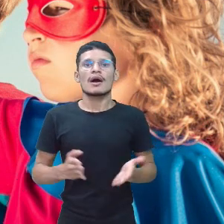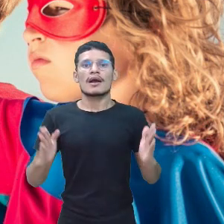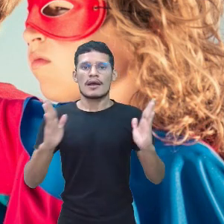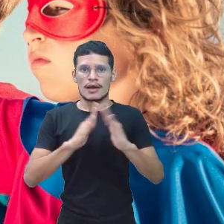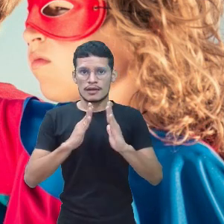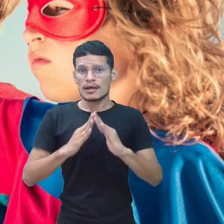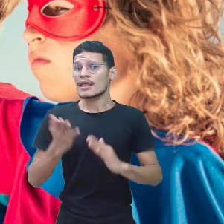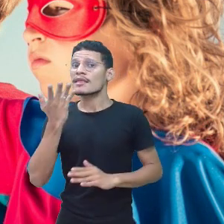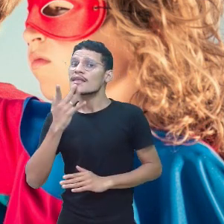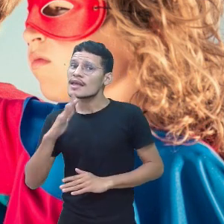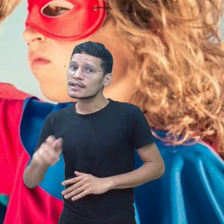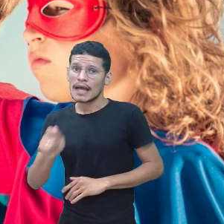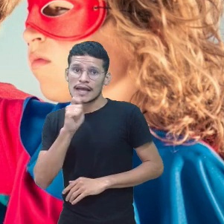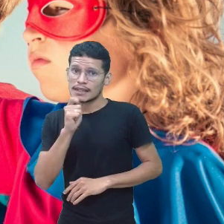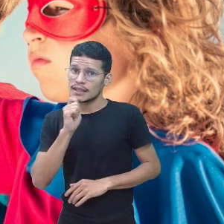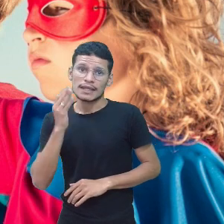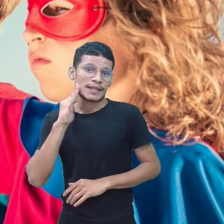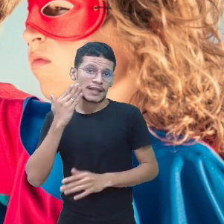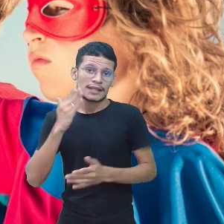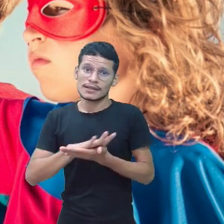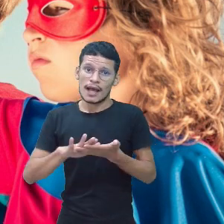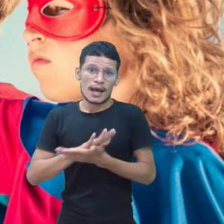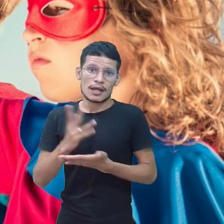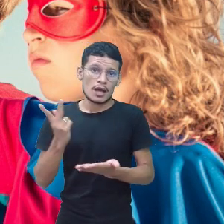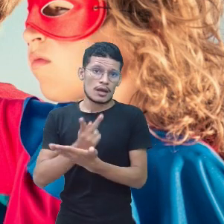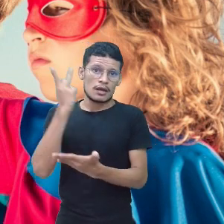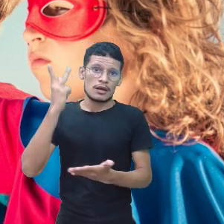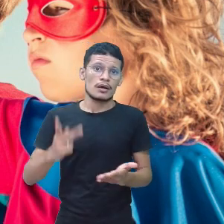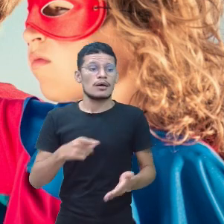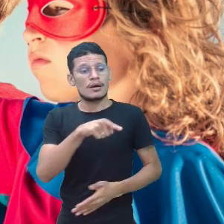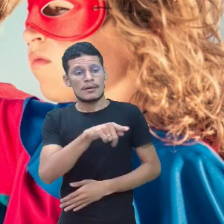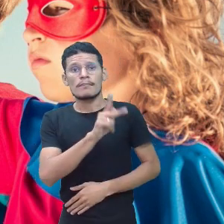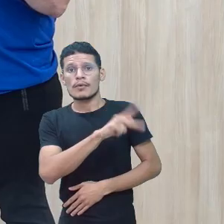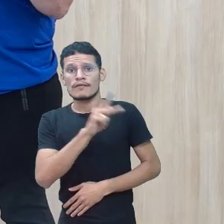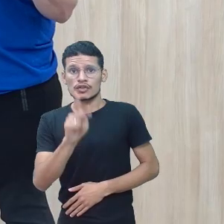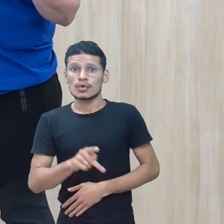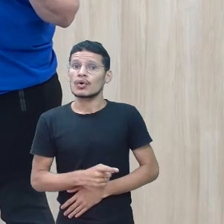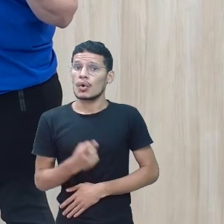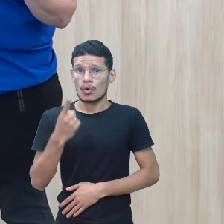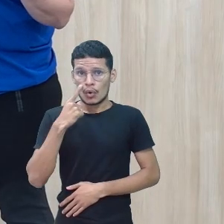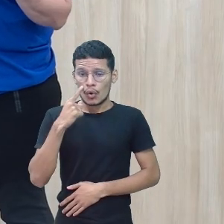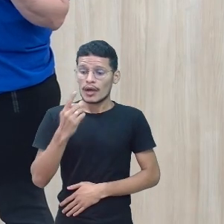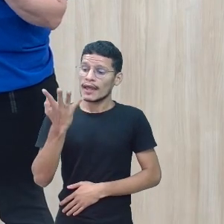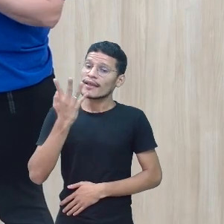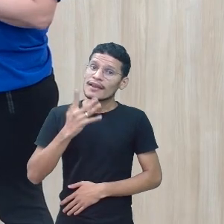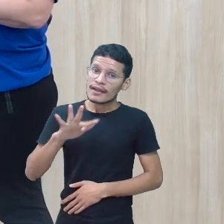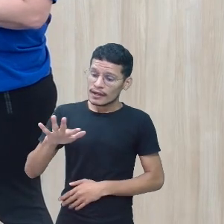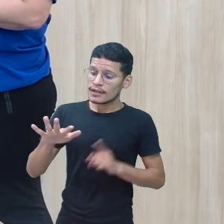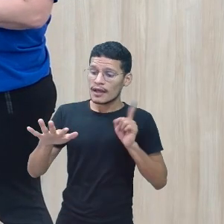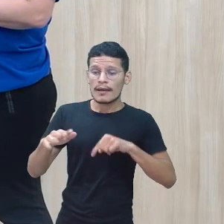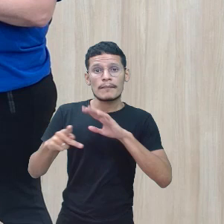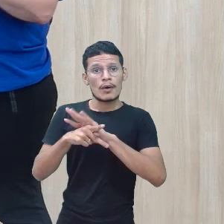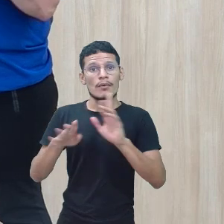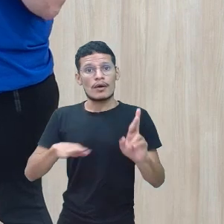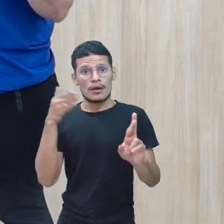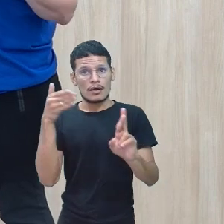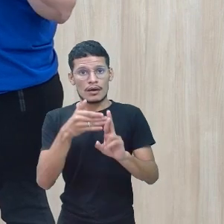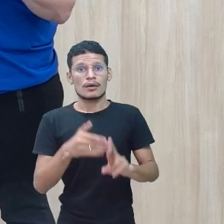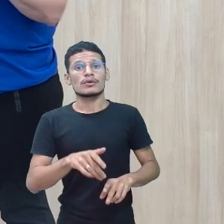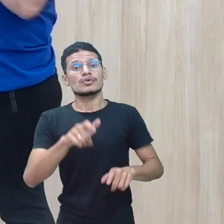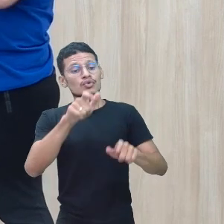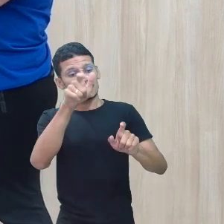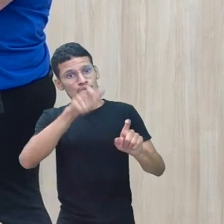que aconteceu com o professor. Então, as crianças é o referente do sujeito, não é?